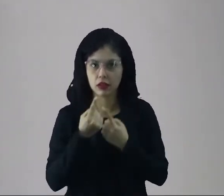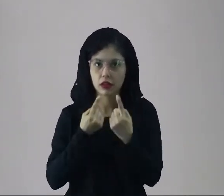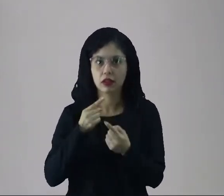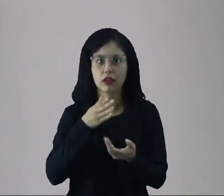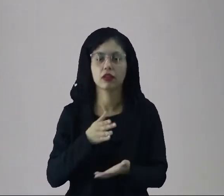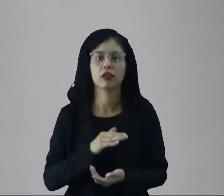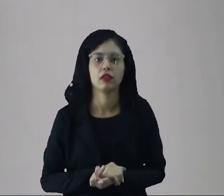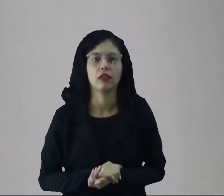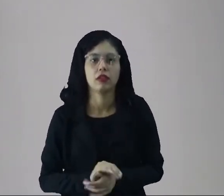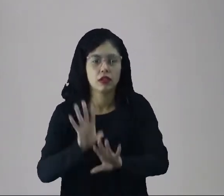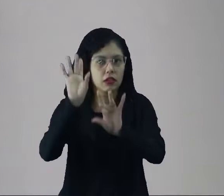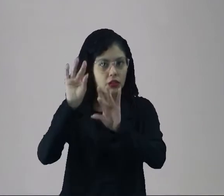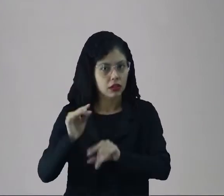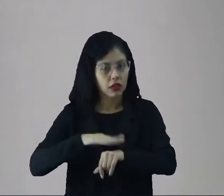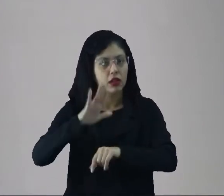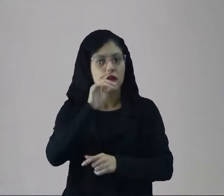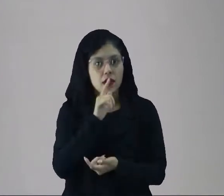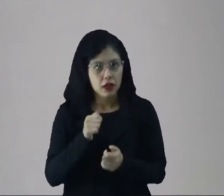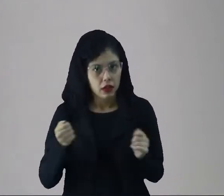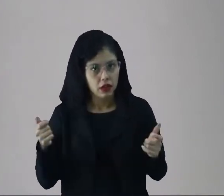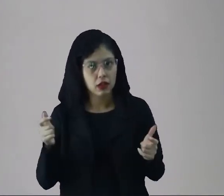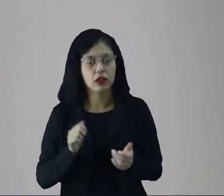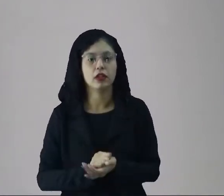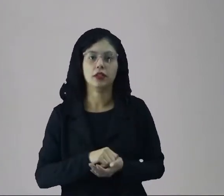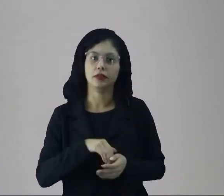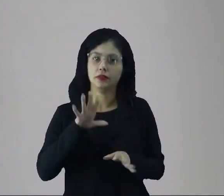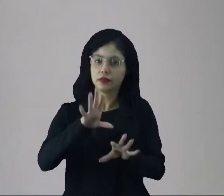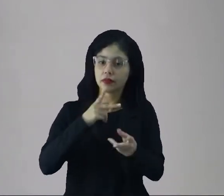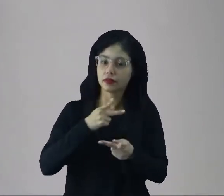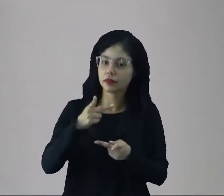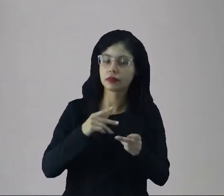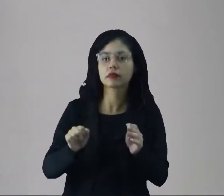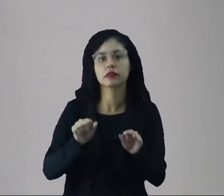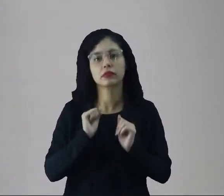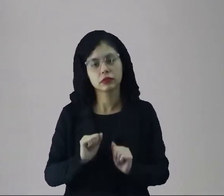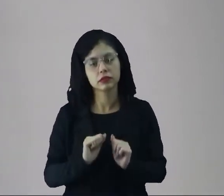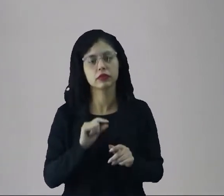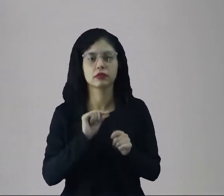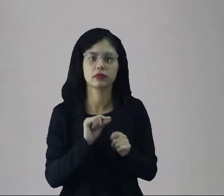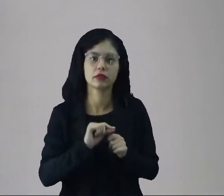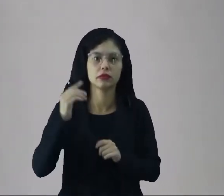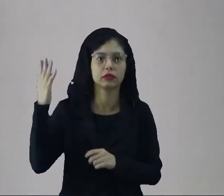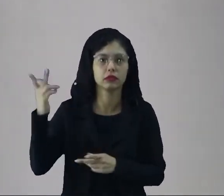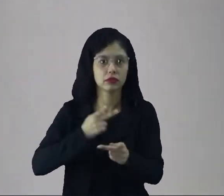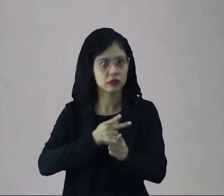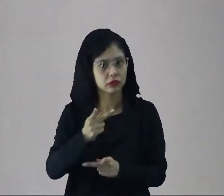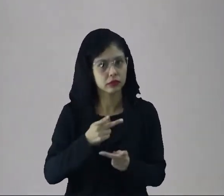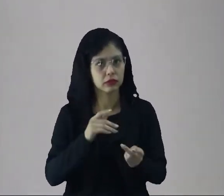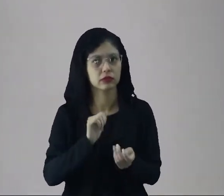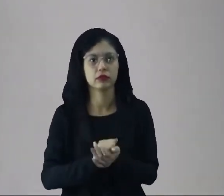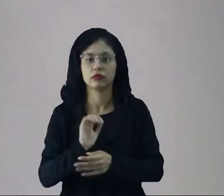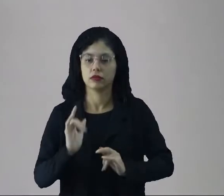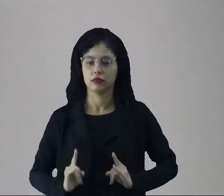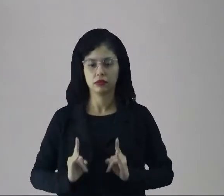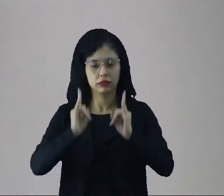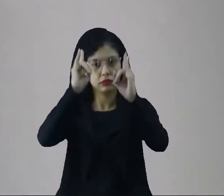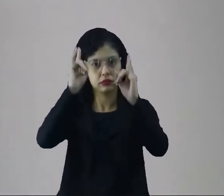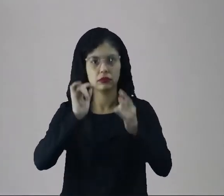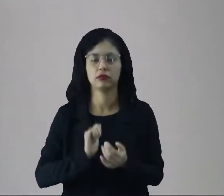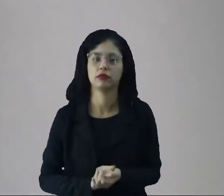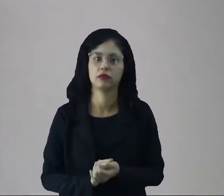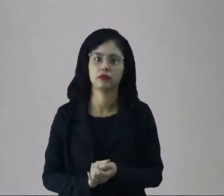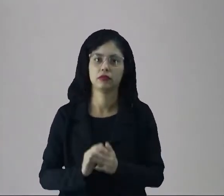conversar contigo, vai ser um detalhamento maior. Então isso, uma planta permite fazer isso. Uma planta de um prédio, de